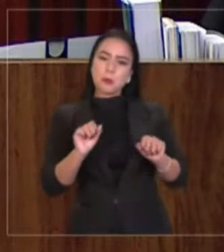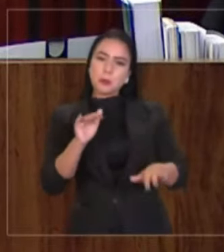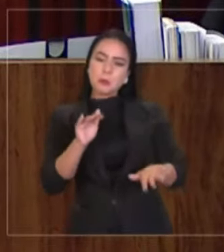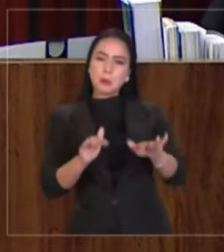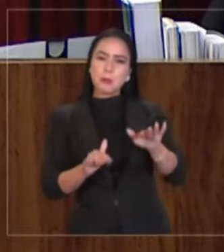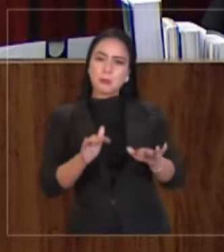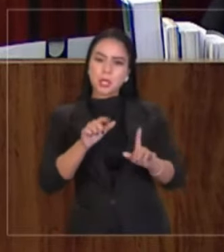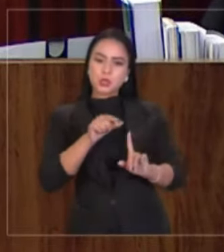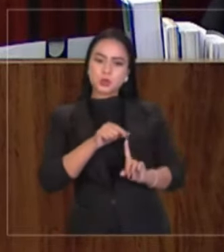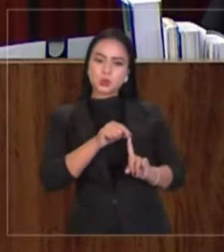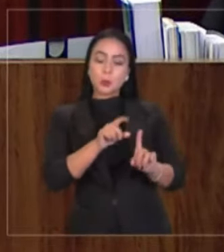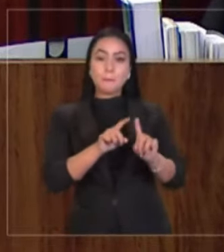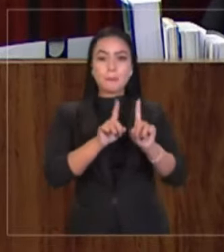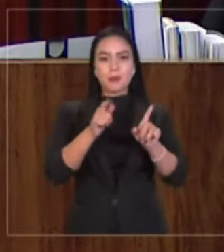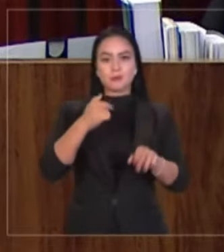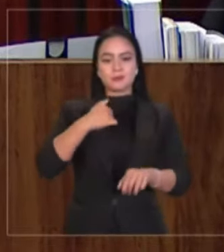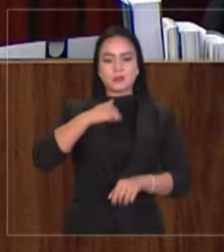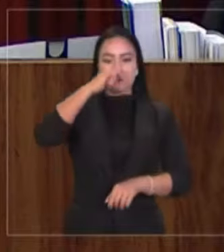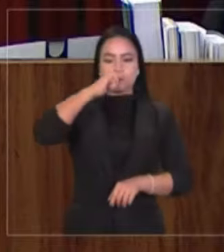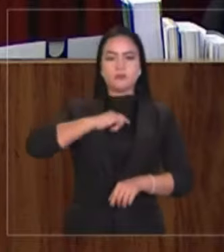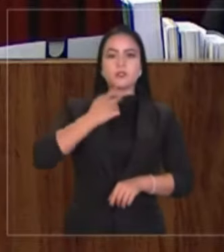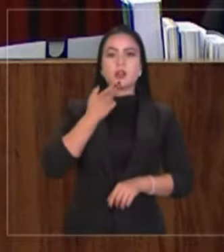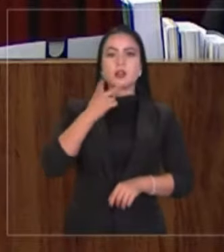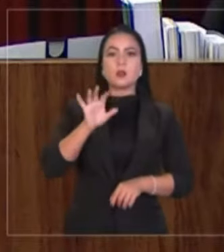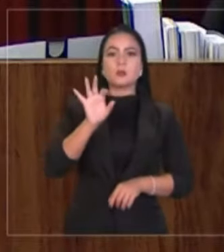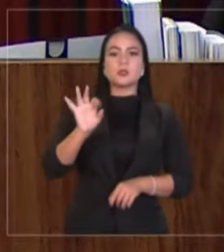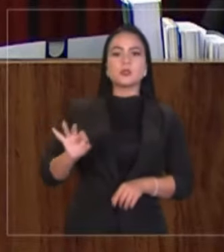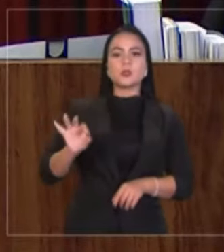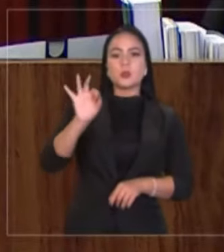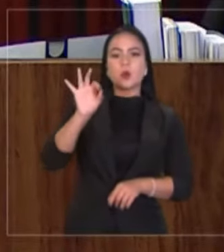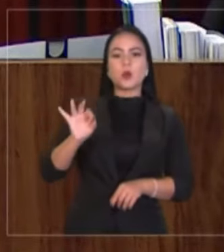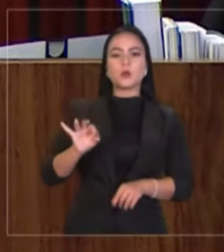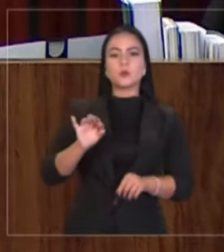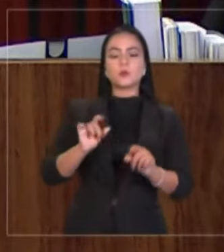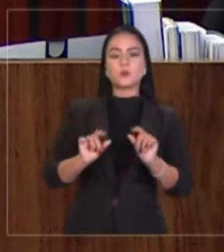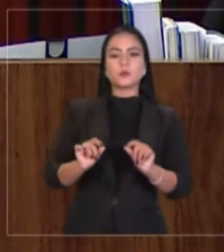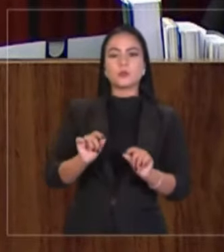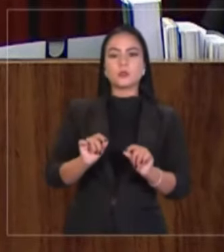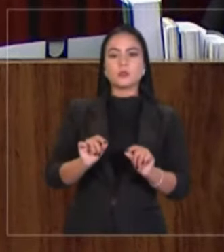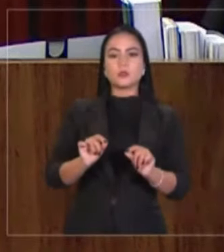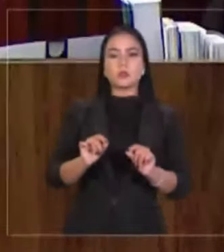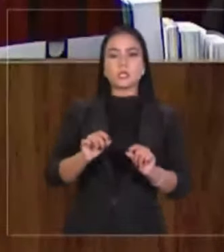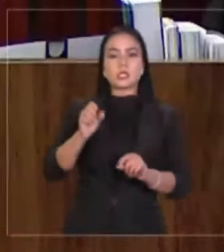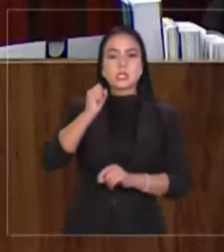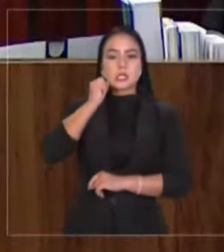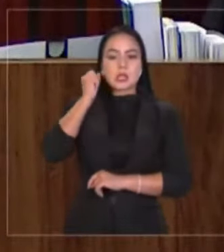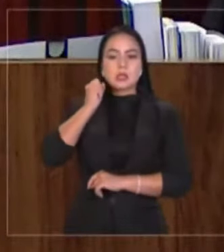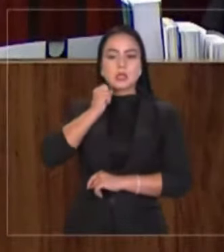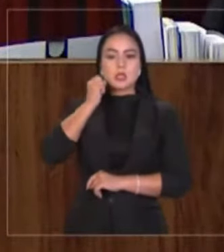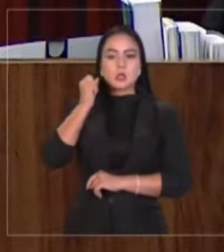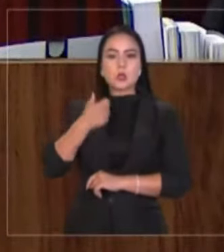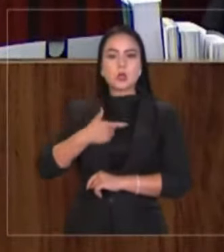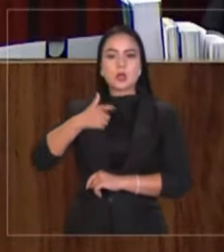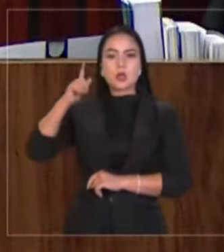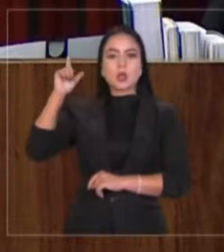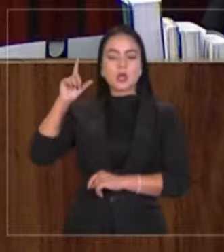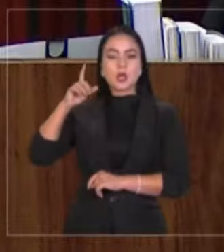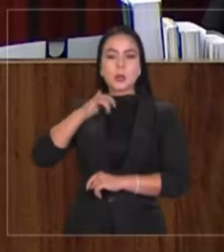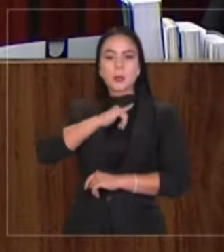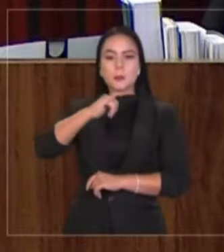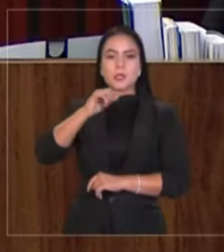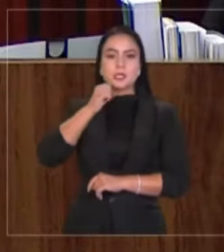indicador Mas como eu mesmo disse um percentual que para senador pré-campanha para senador do